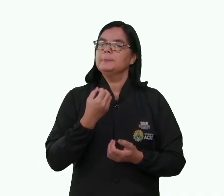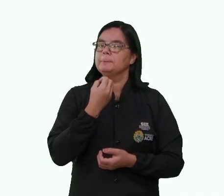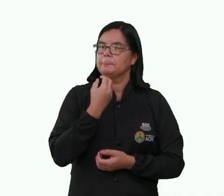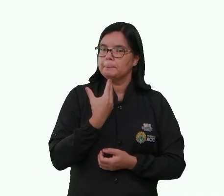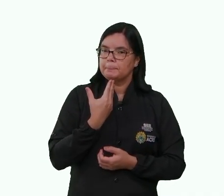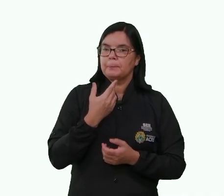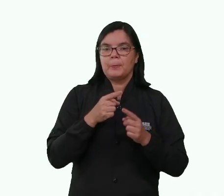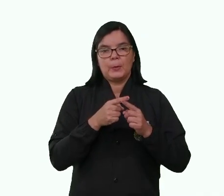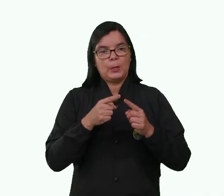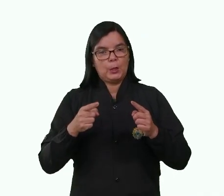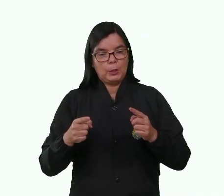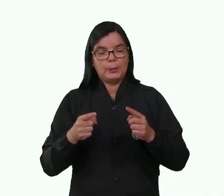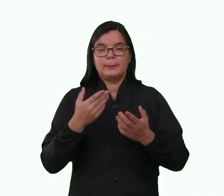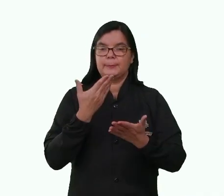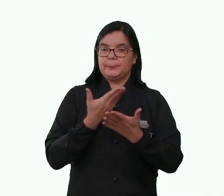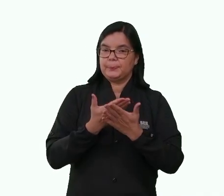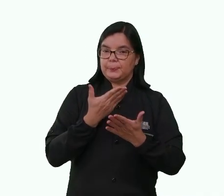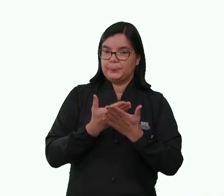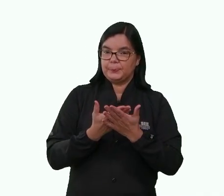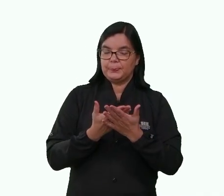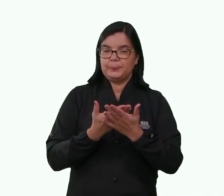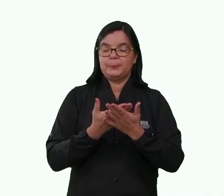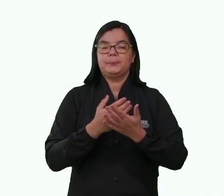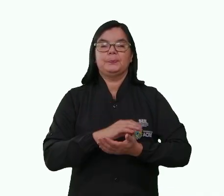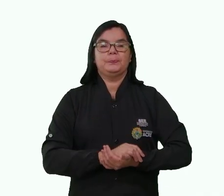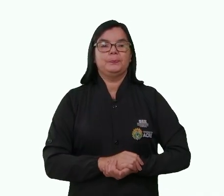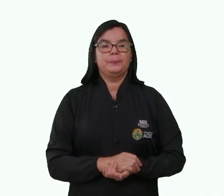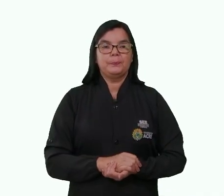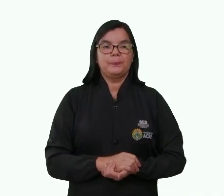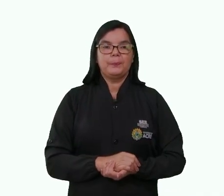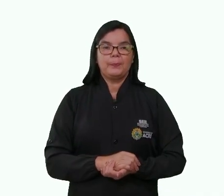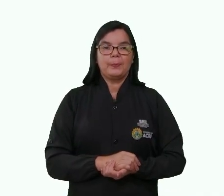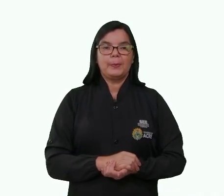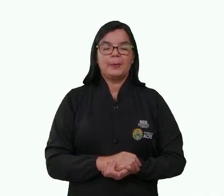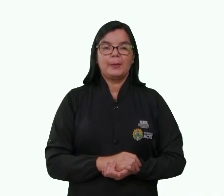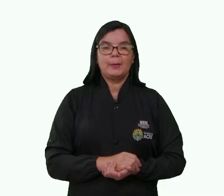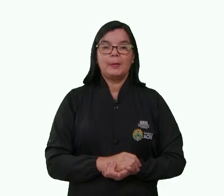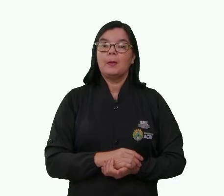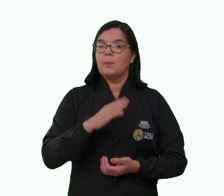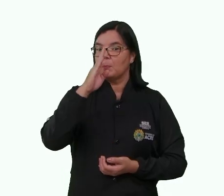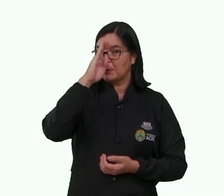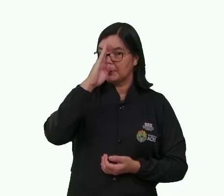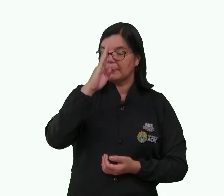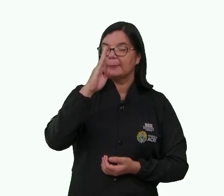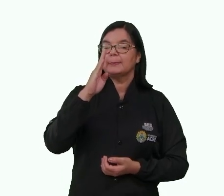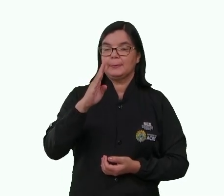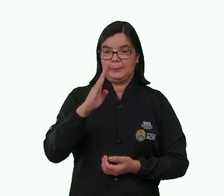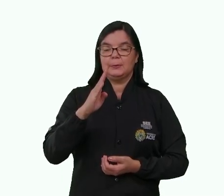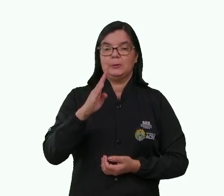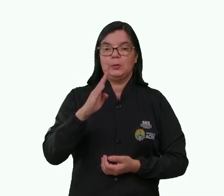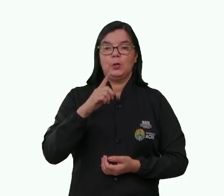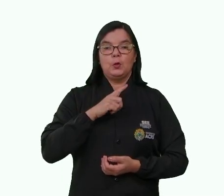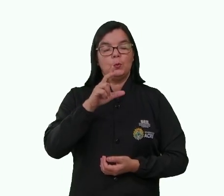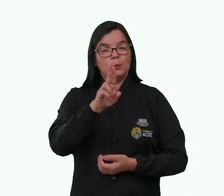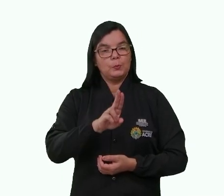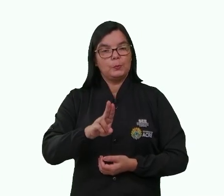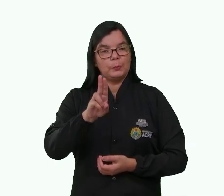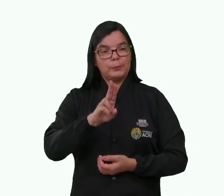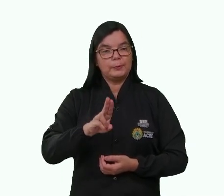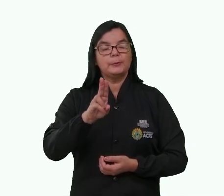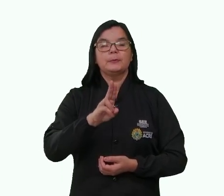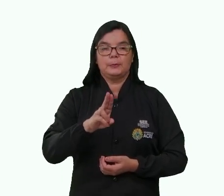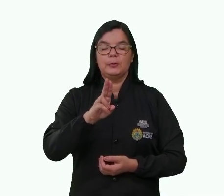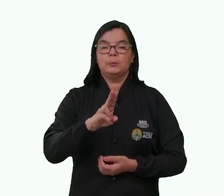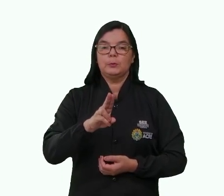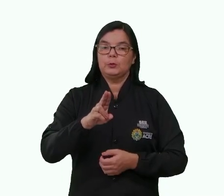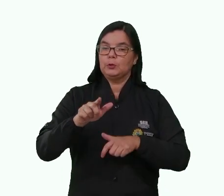bem durante as minhas considerações, né? Principalmente com a utilização de